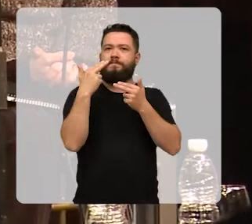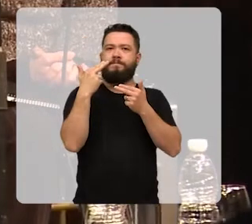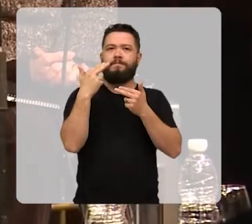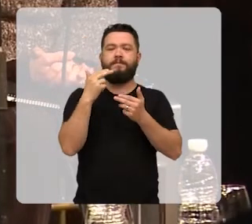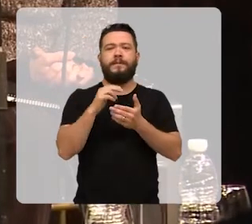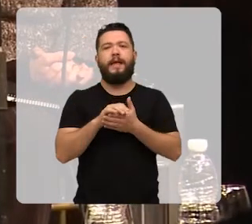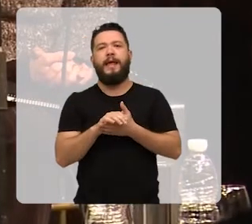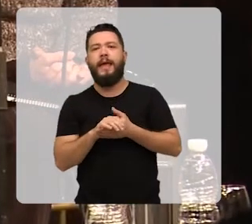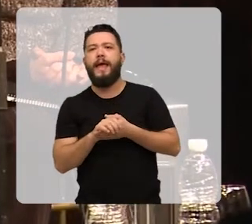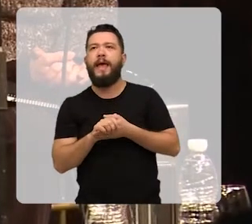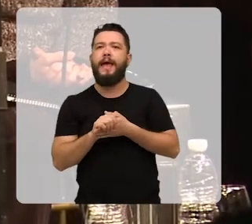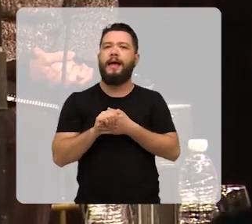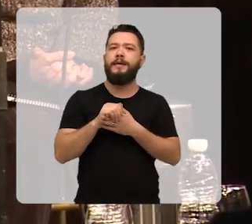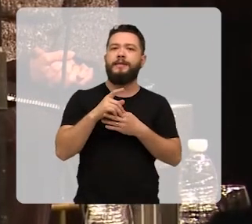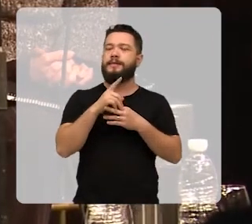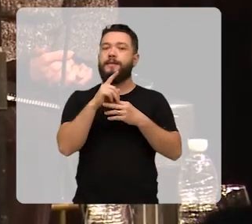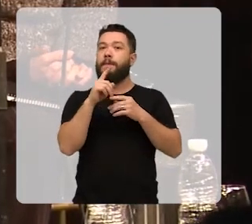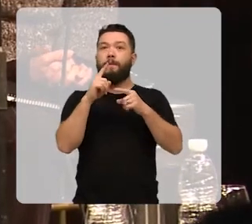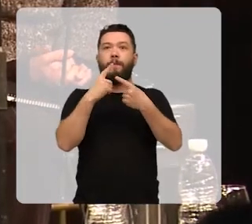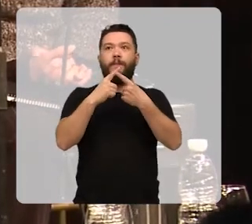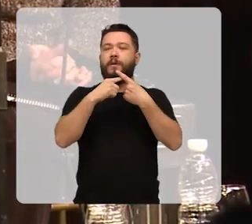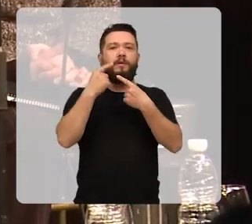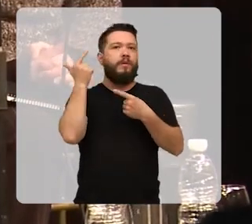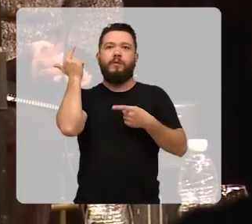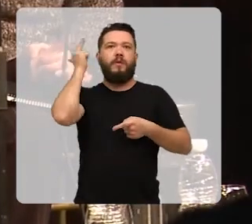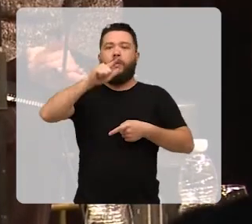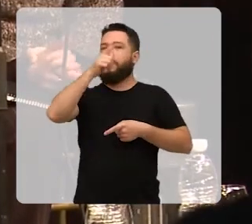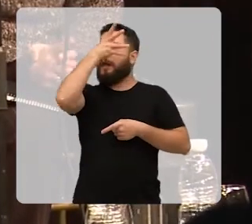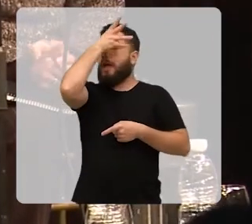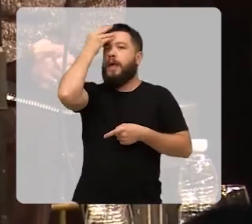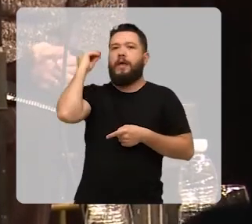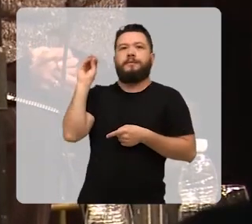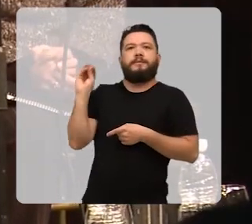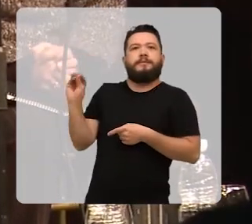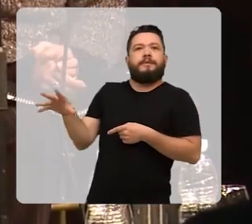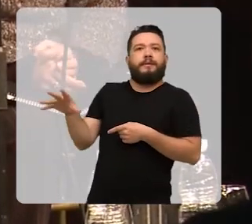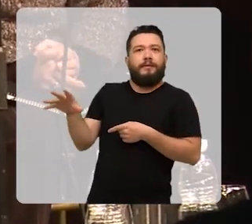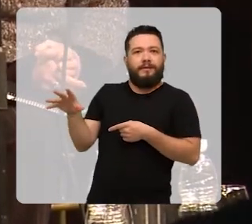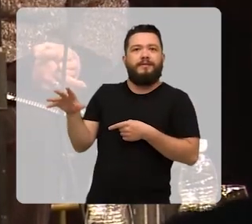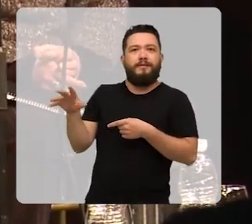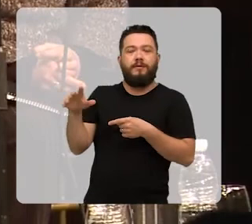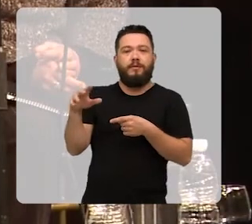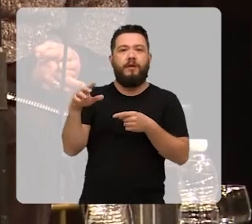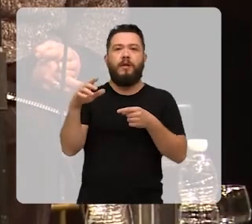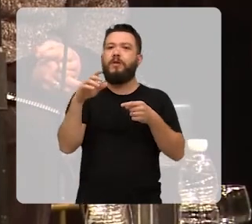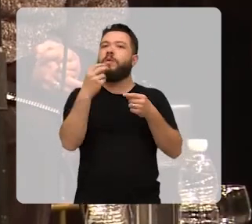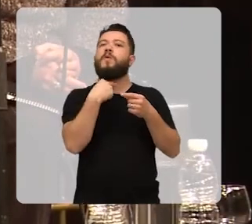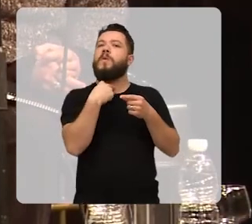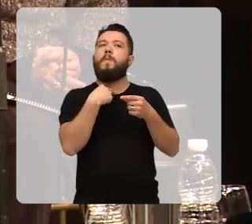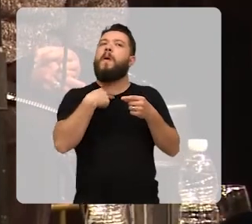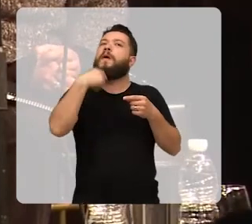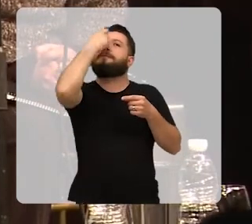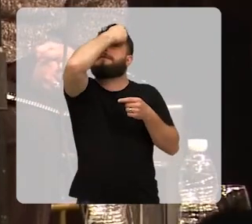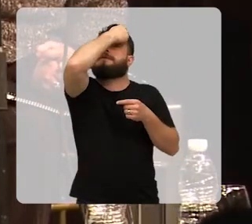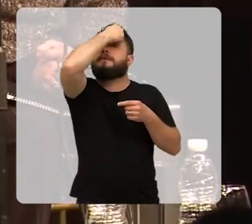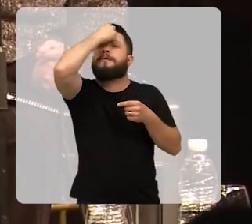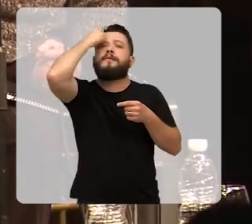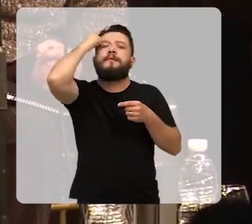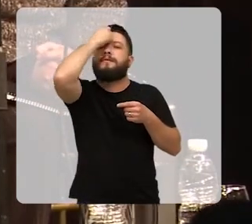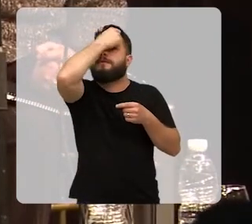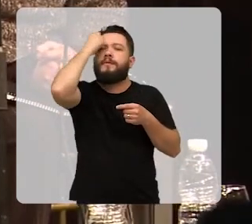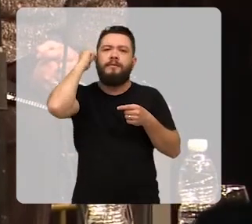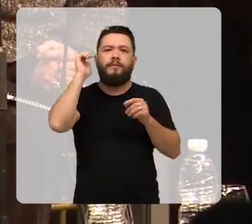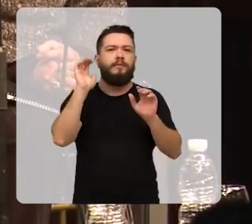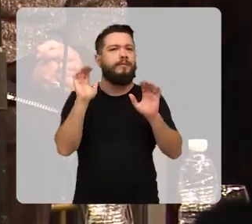sofreram, sendo que a mente não tem um botão de apagar. As